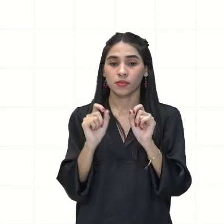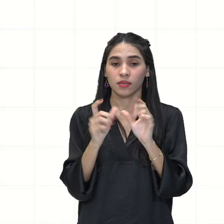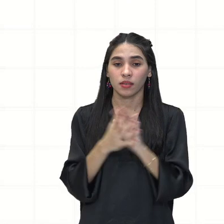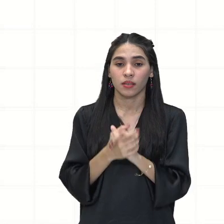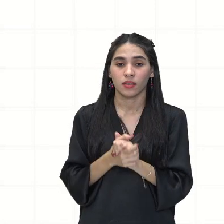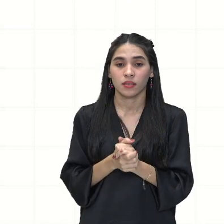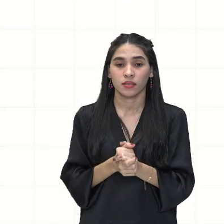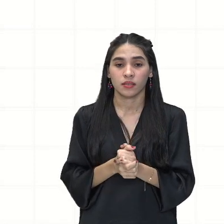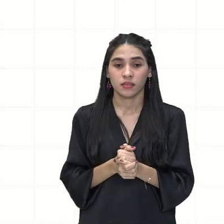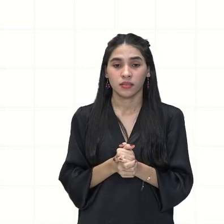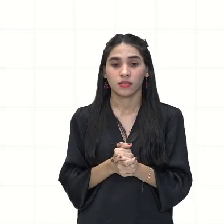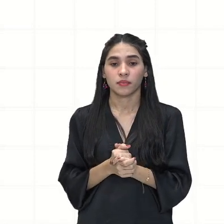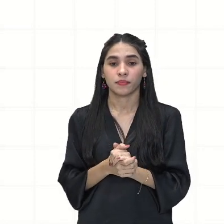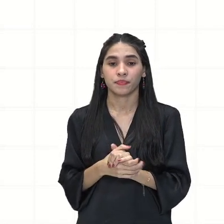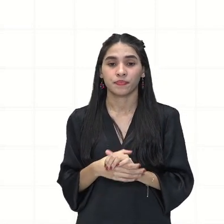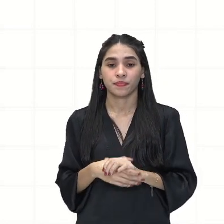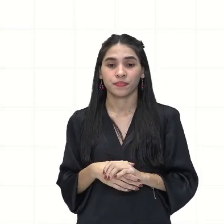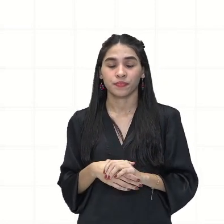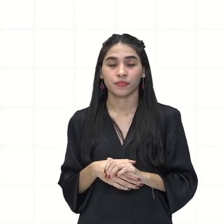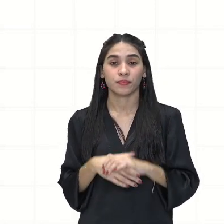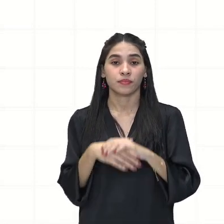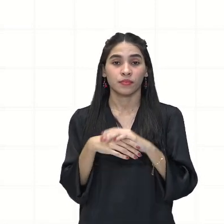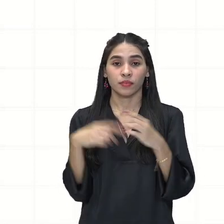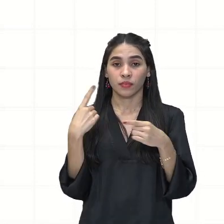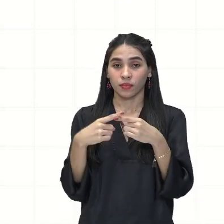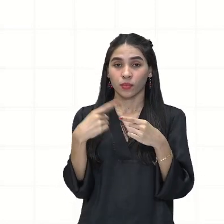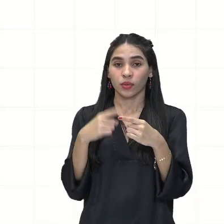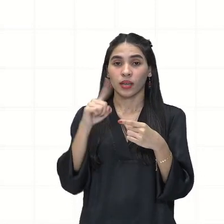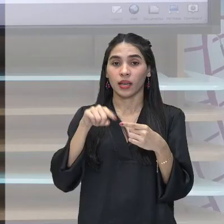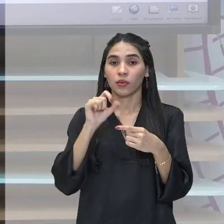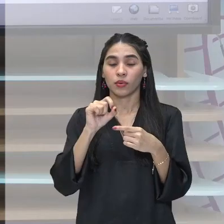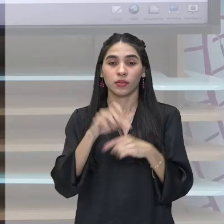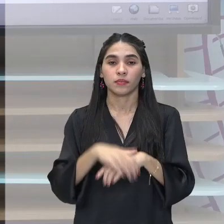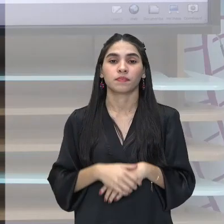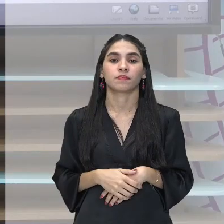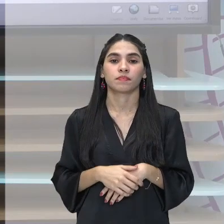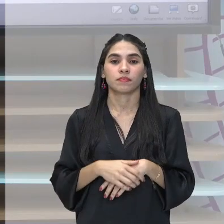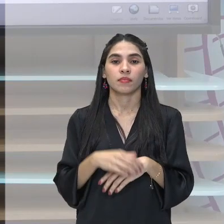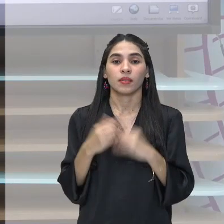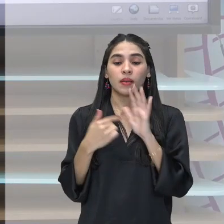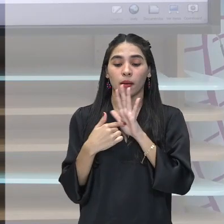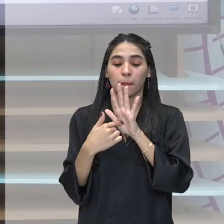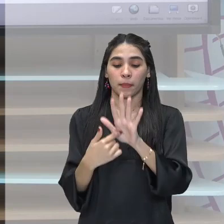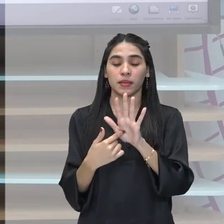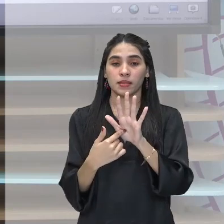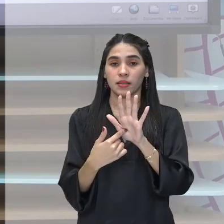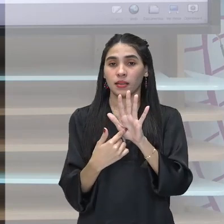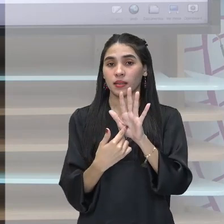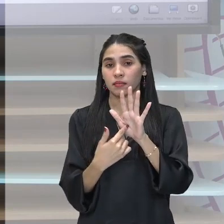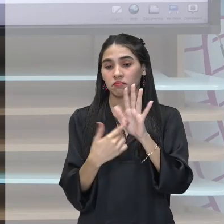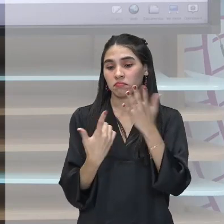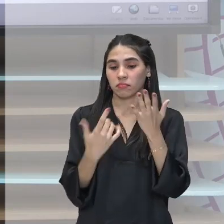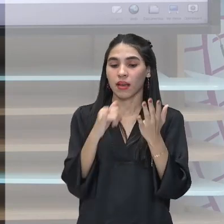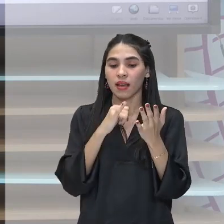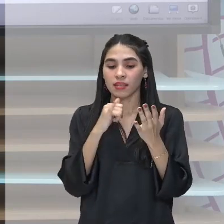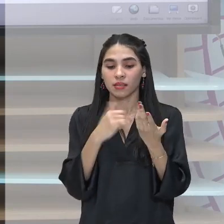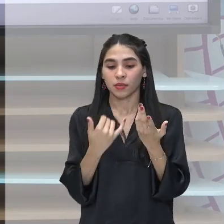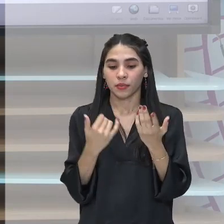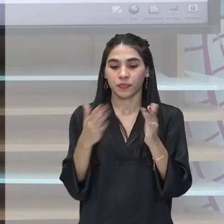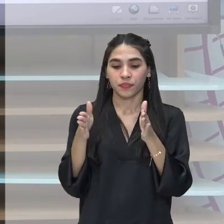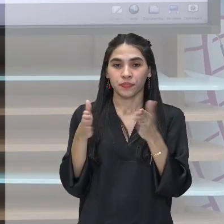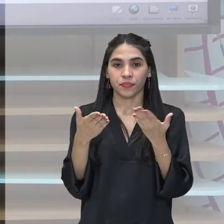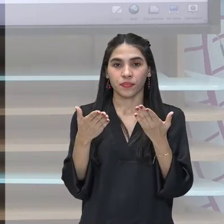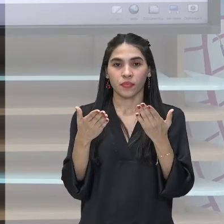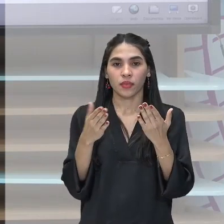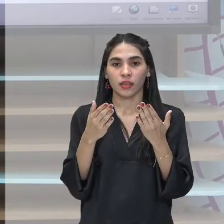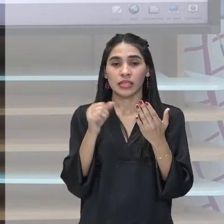ela é, de certa forma, algo que sinaliza dentro de um determinado